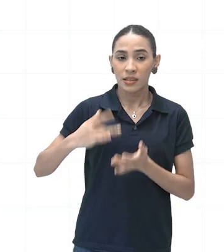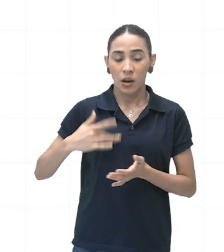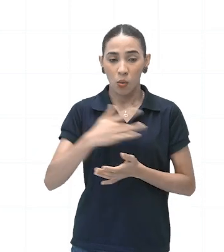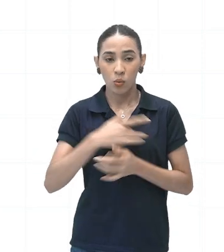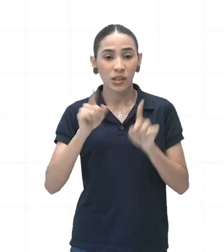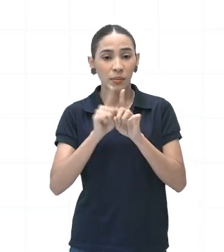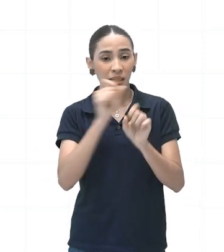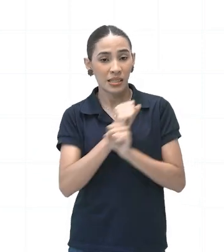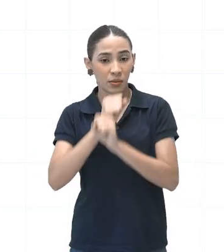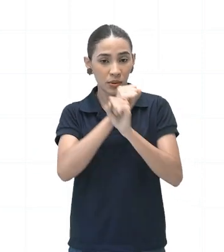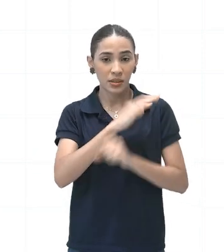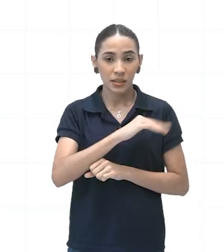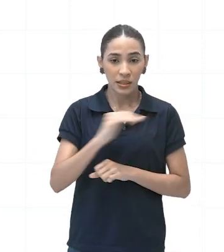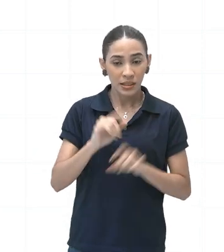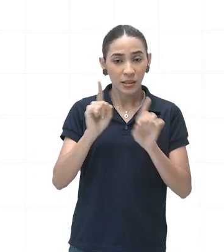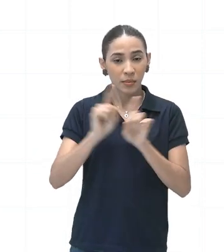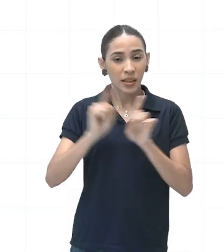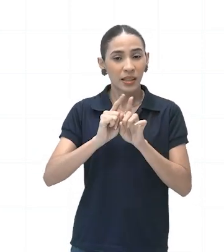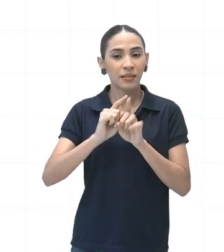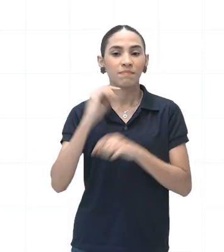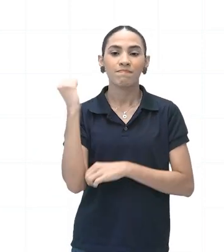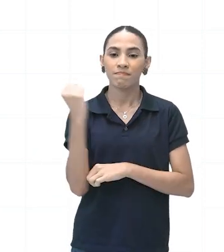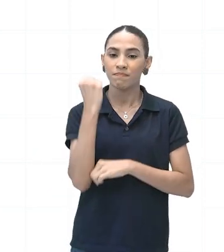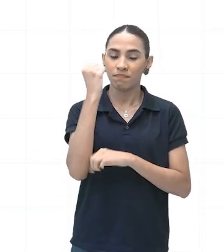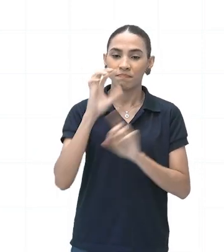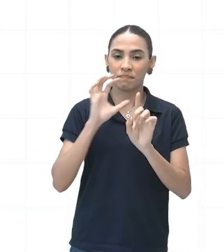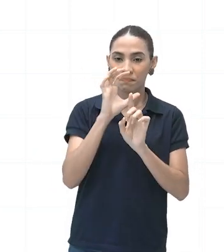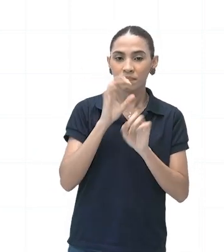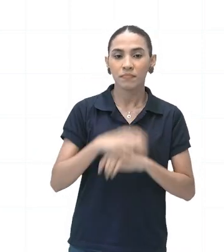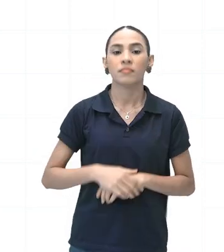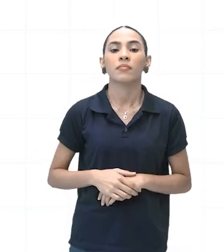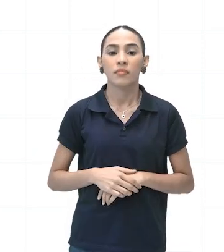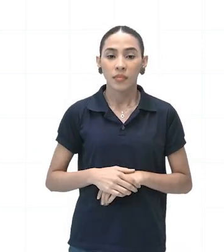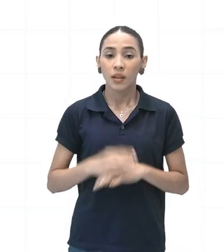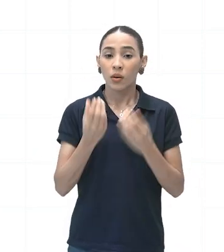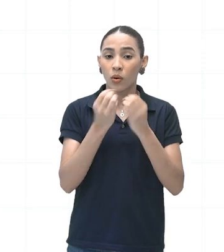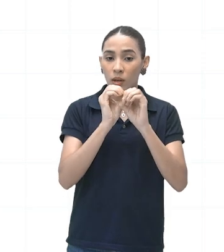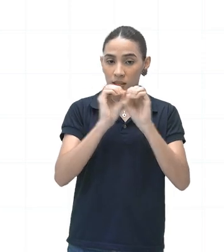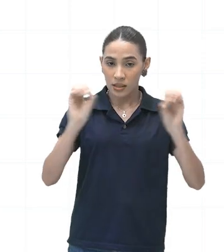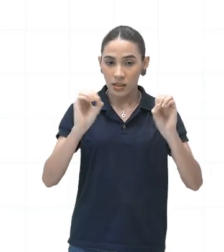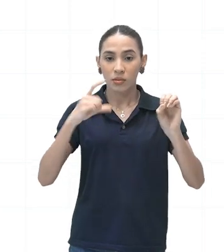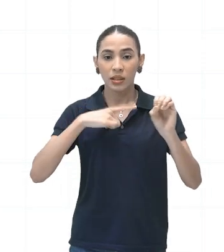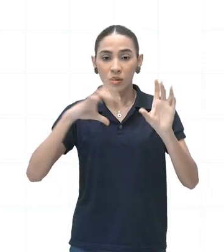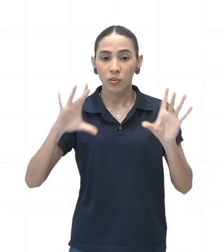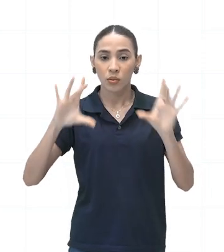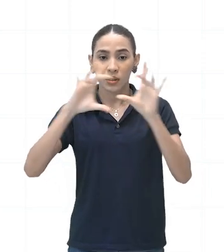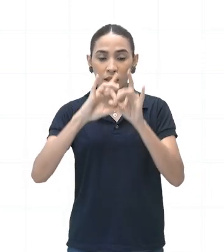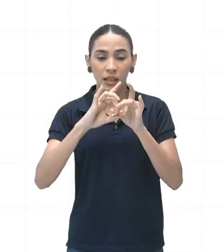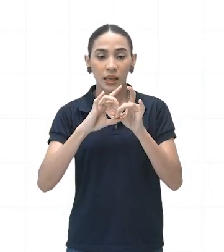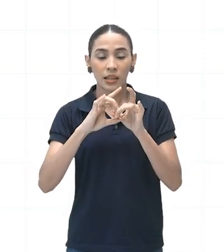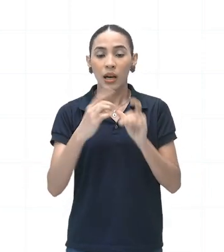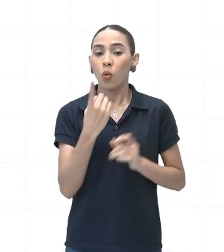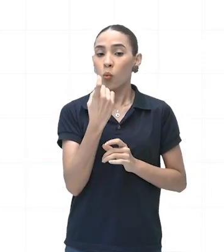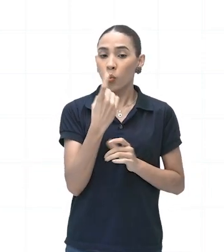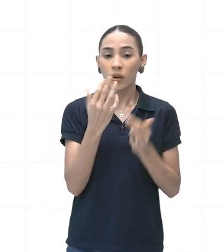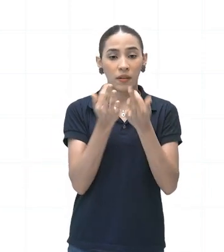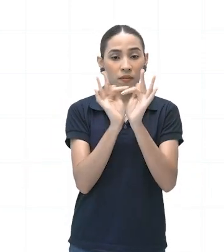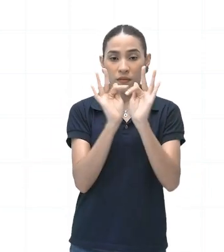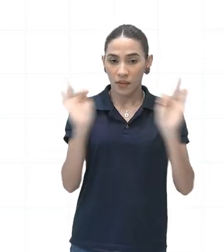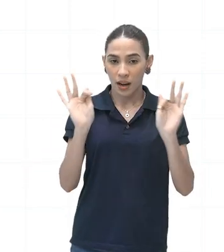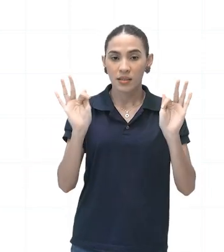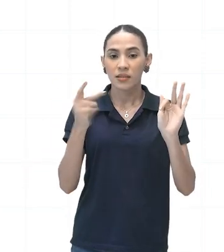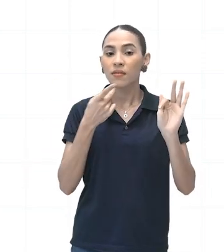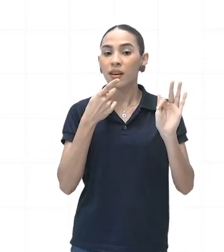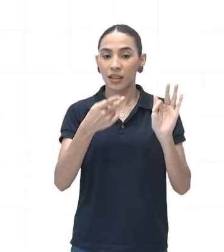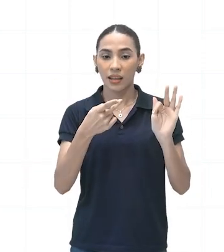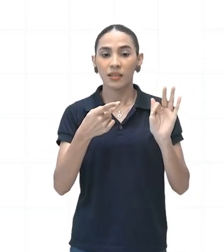saúde, na segurança das crianças e com efeitos enormes. Então são orações conectadas no mesmo enunciado, naquilo que foi